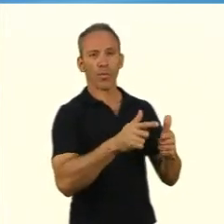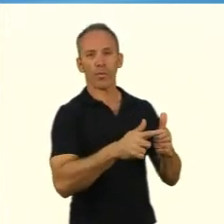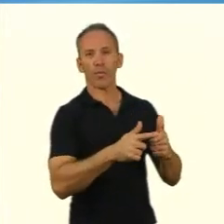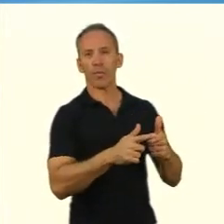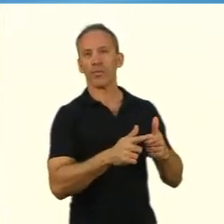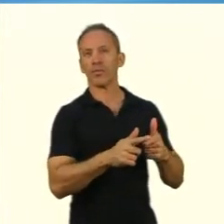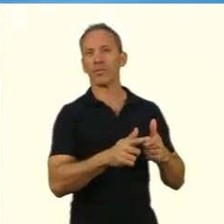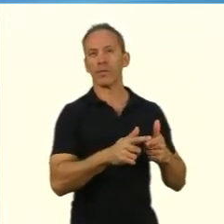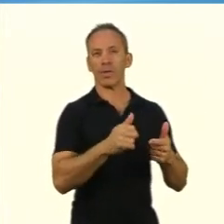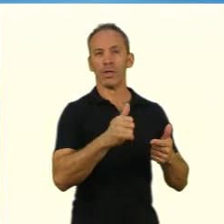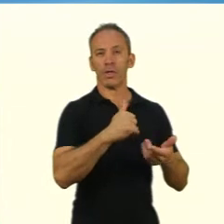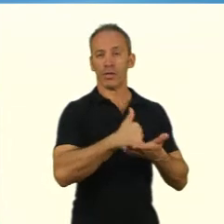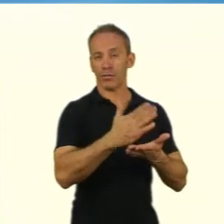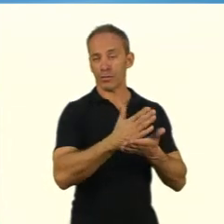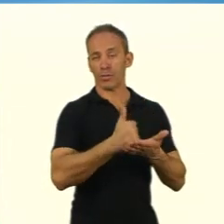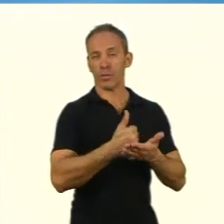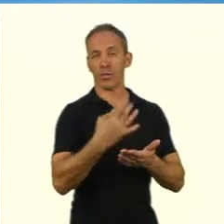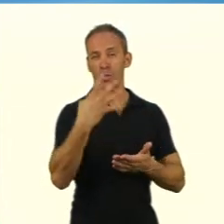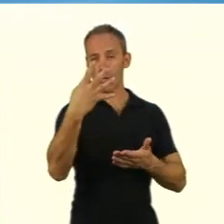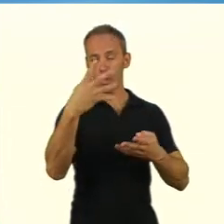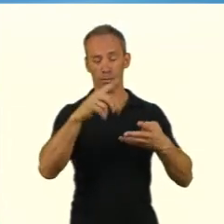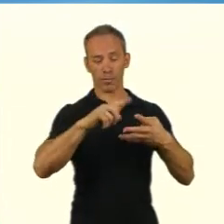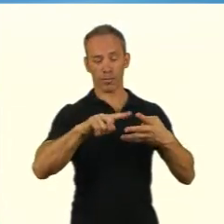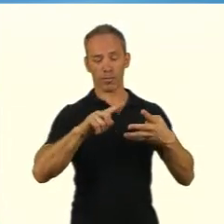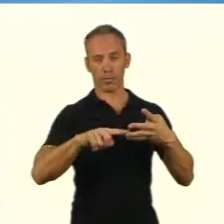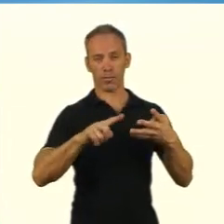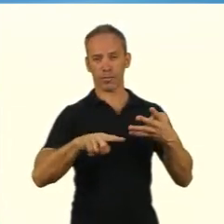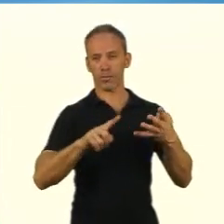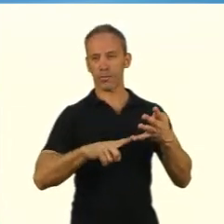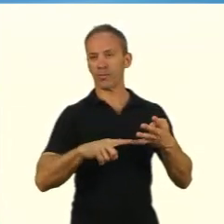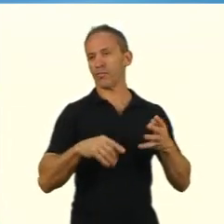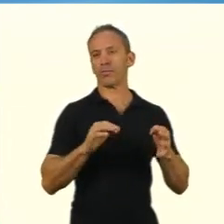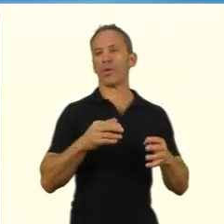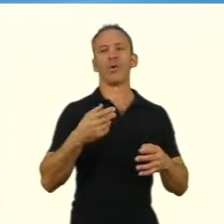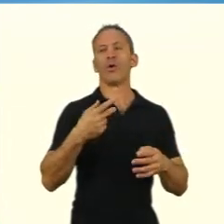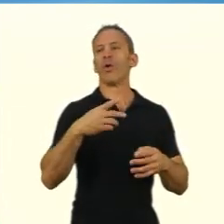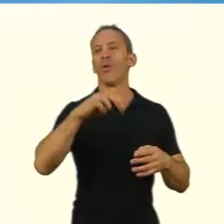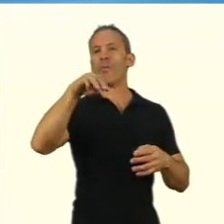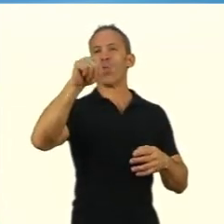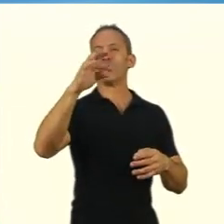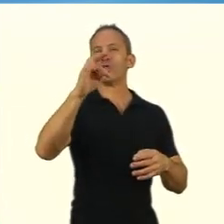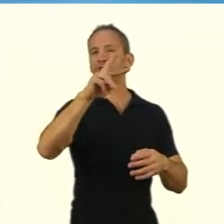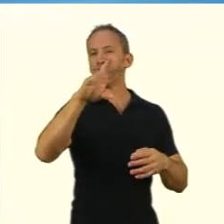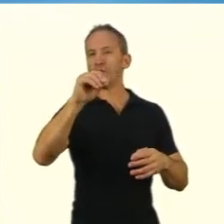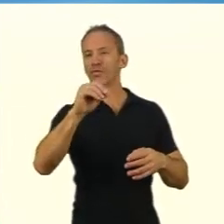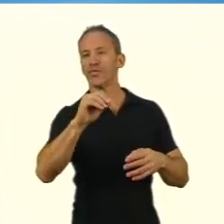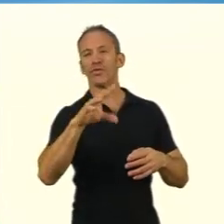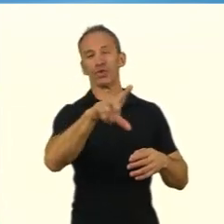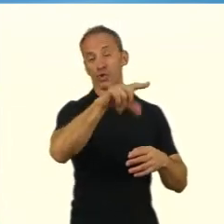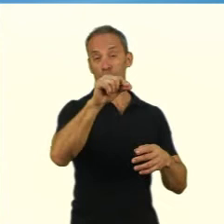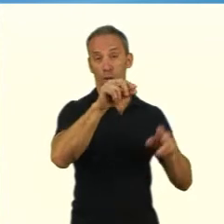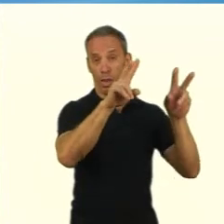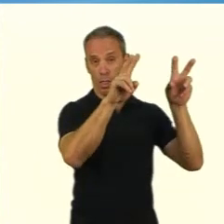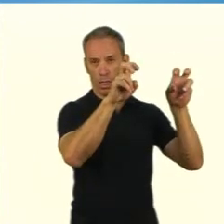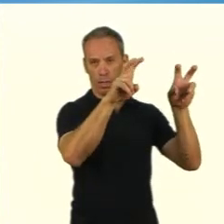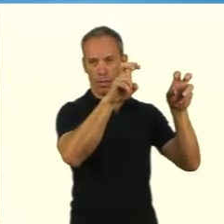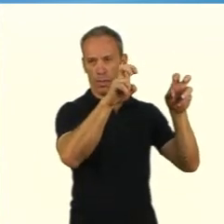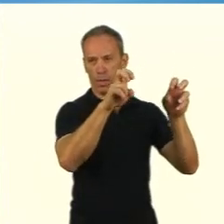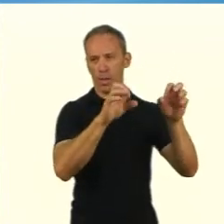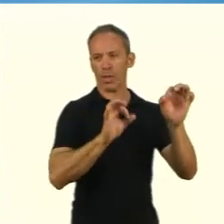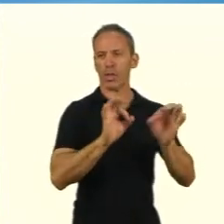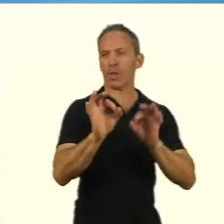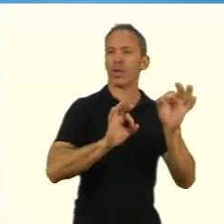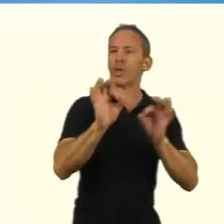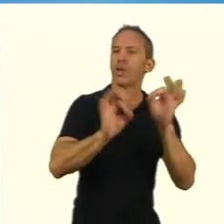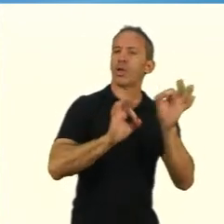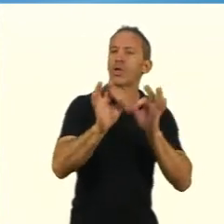está aí disperso. Ele tem muitos sentidos. Quando você formula o problema, você vai dando alguns